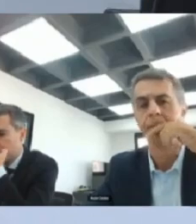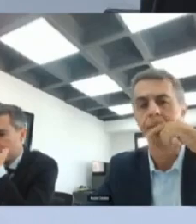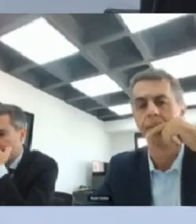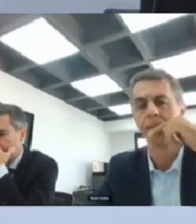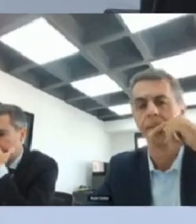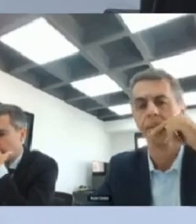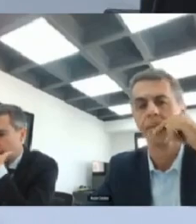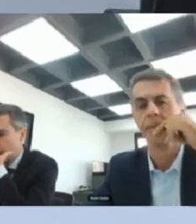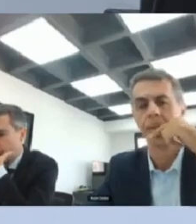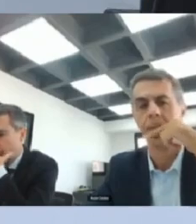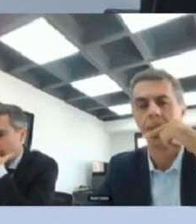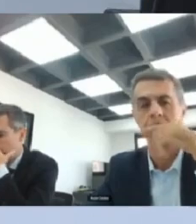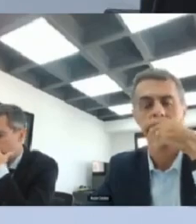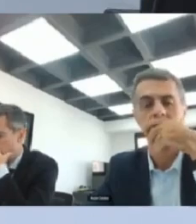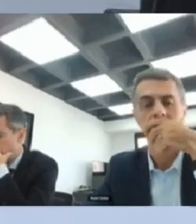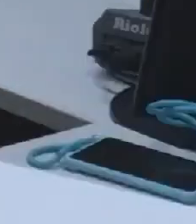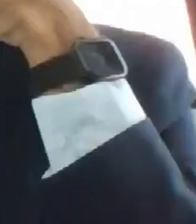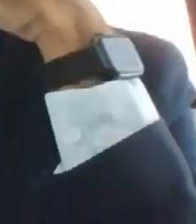prestação de serviço?